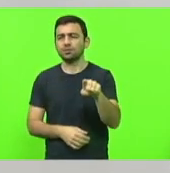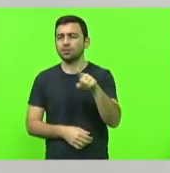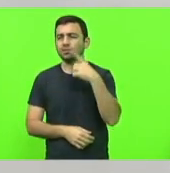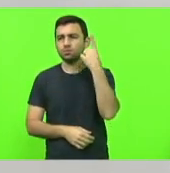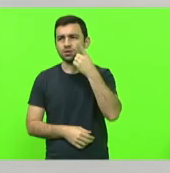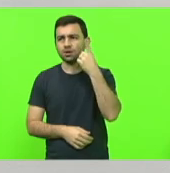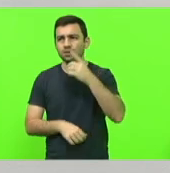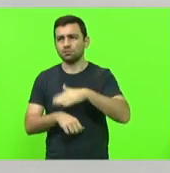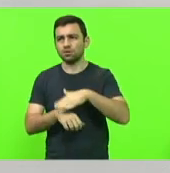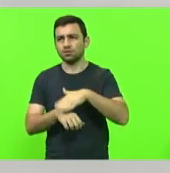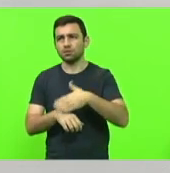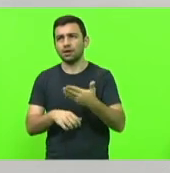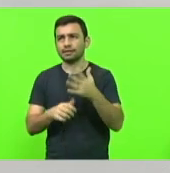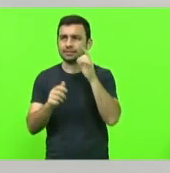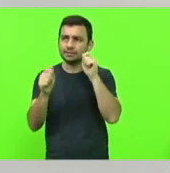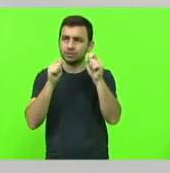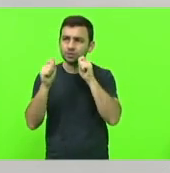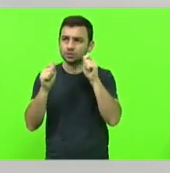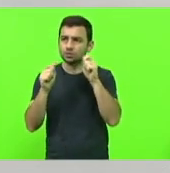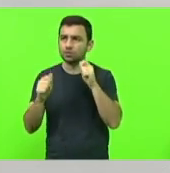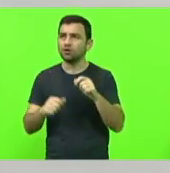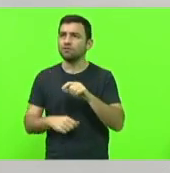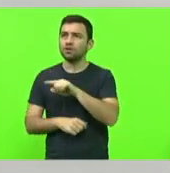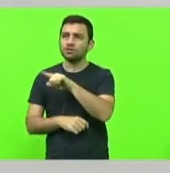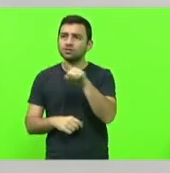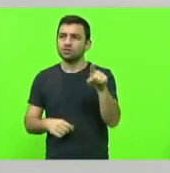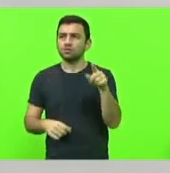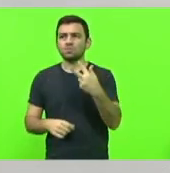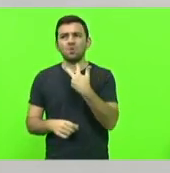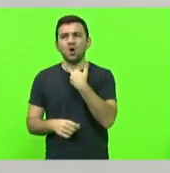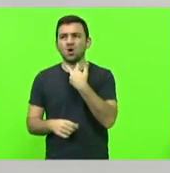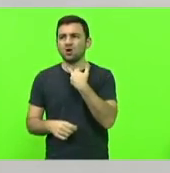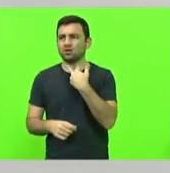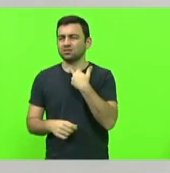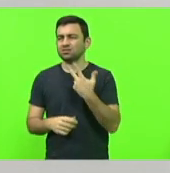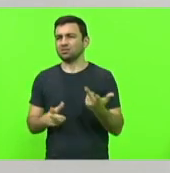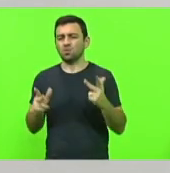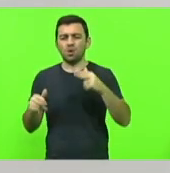seus assessores, provavelmente, saiam do jardim da infância,